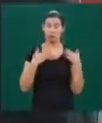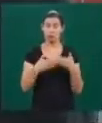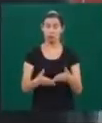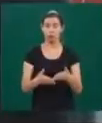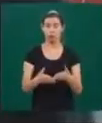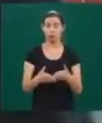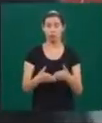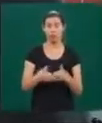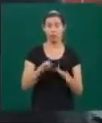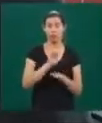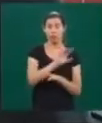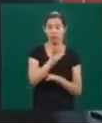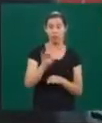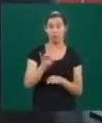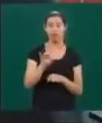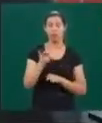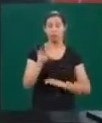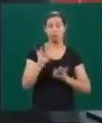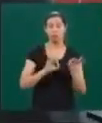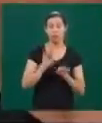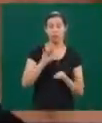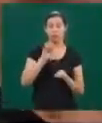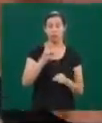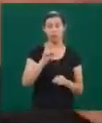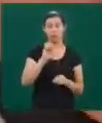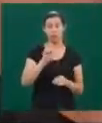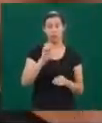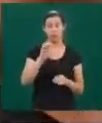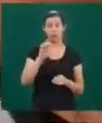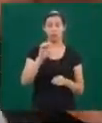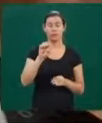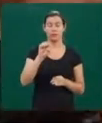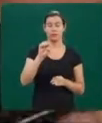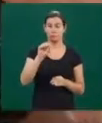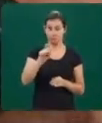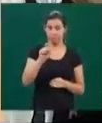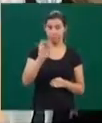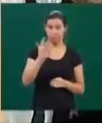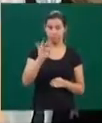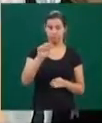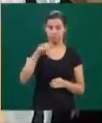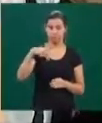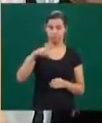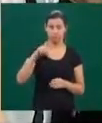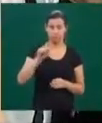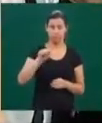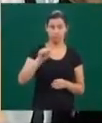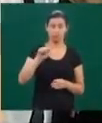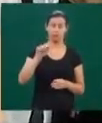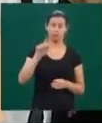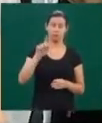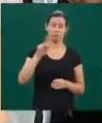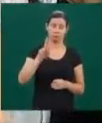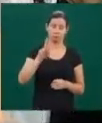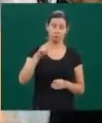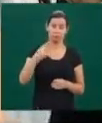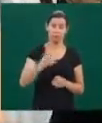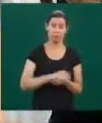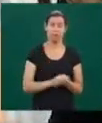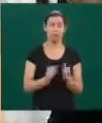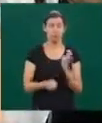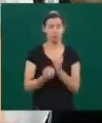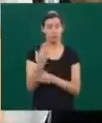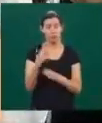própria startup, fazerem propostas de projetos visando o desenvolvimento de tornar esses projetos rentáveis, criar uma empresa